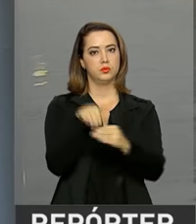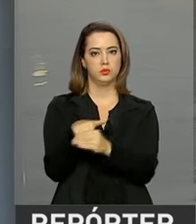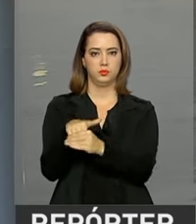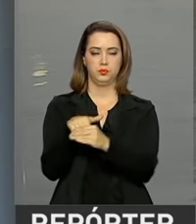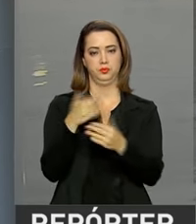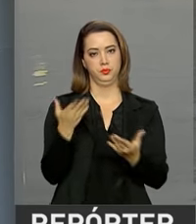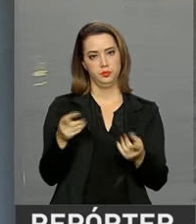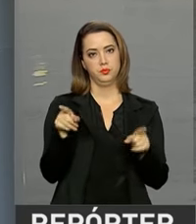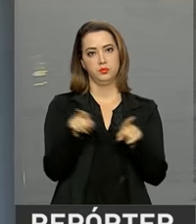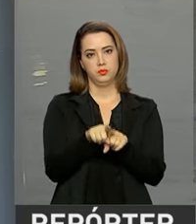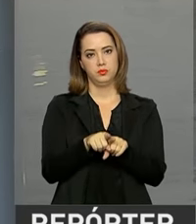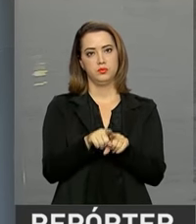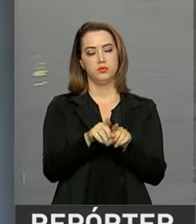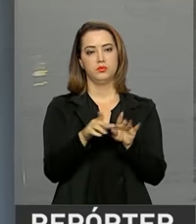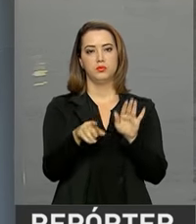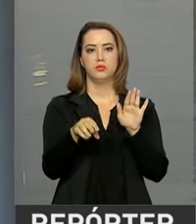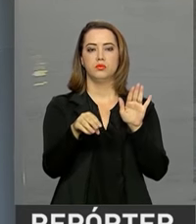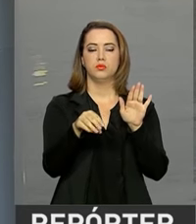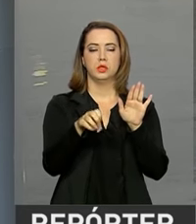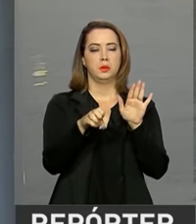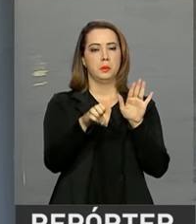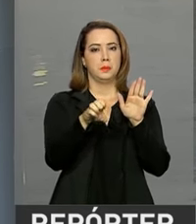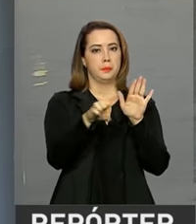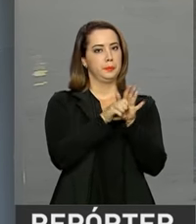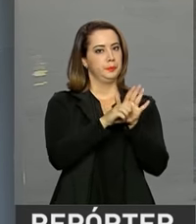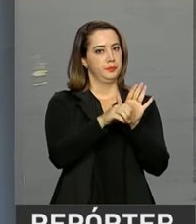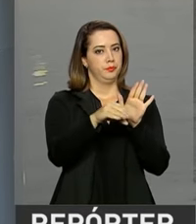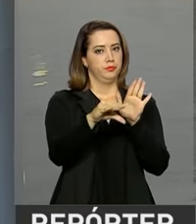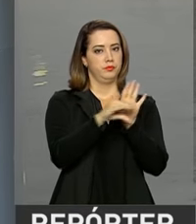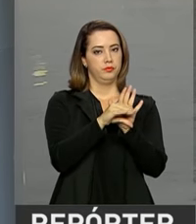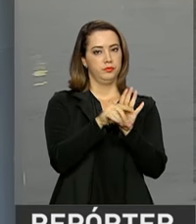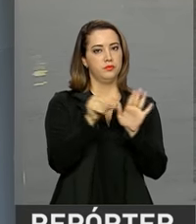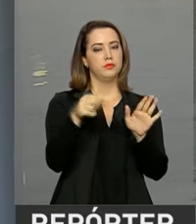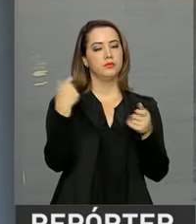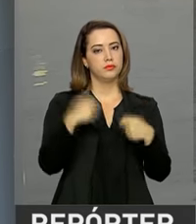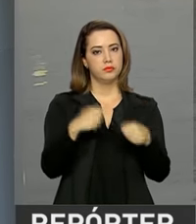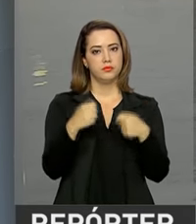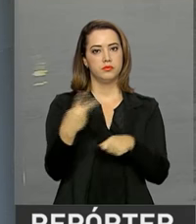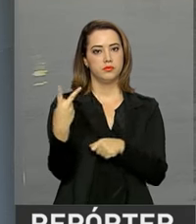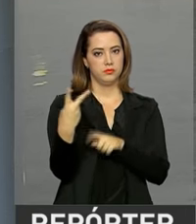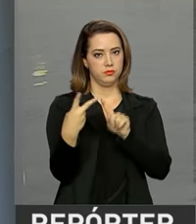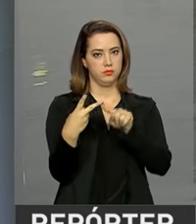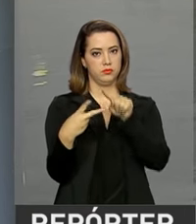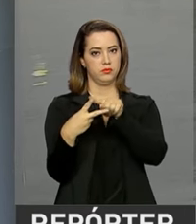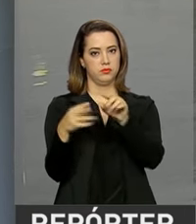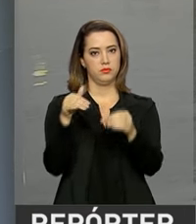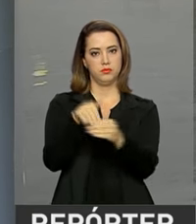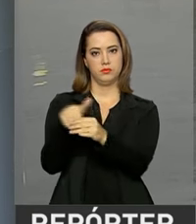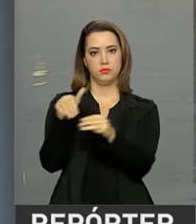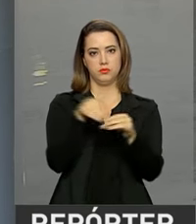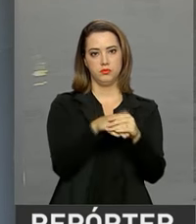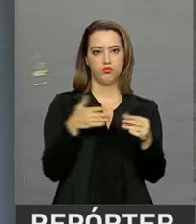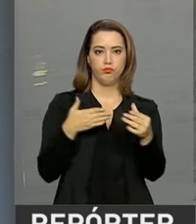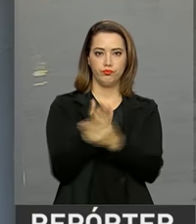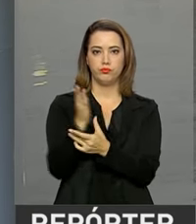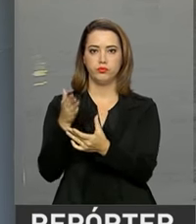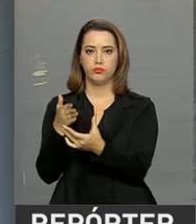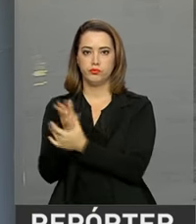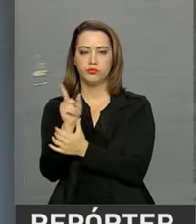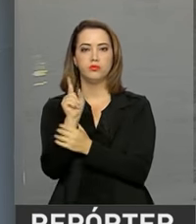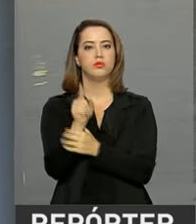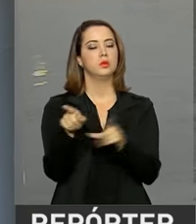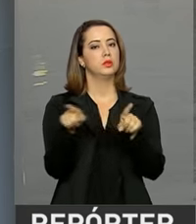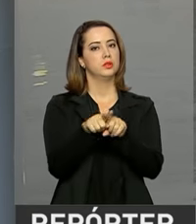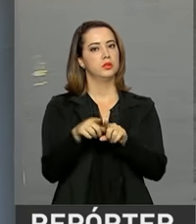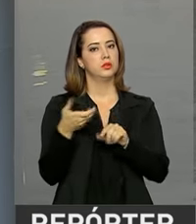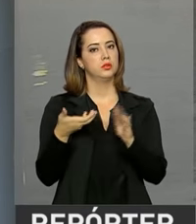e é uma proposta de emenda constitucional, ou seja, precisa de duas votações e aprovações, tanto na Câmara